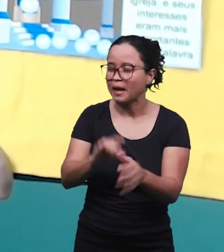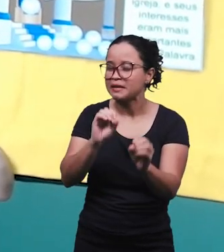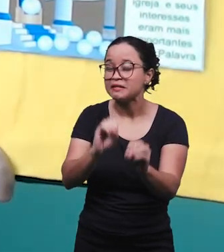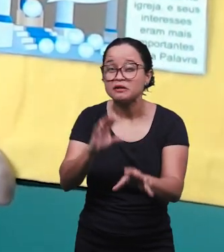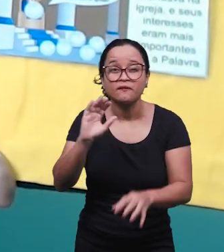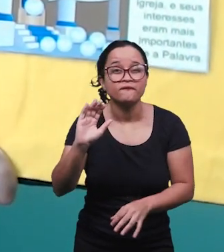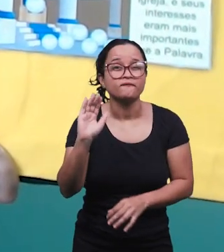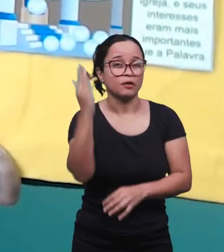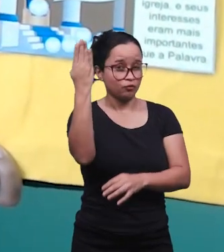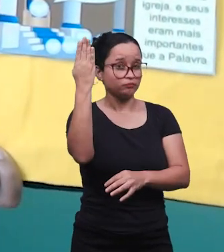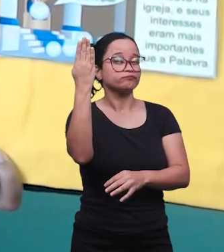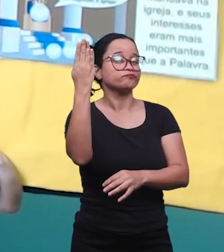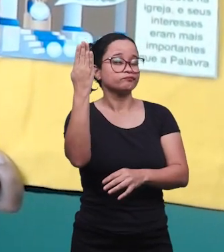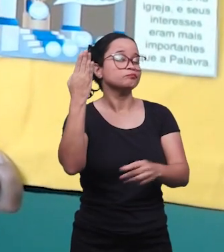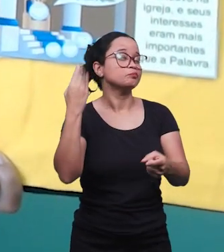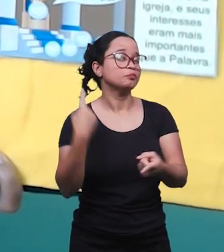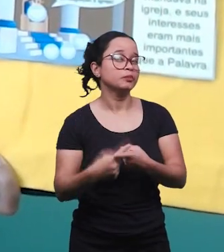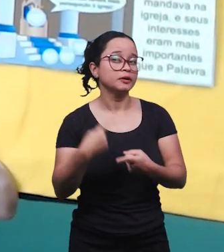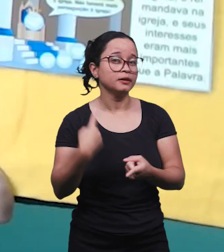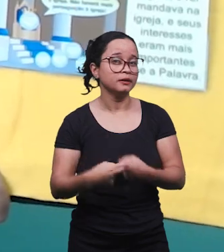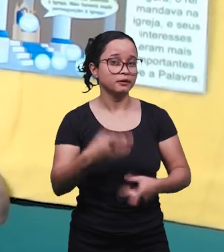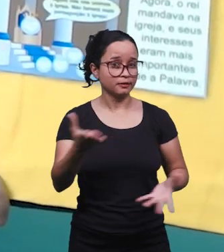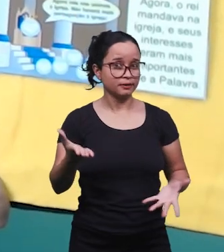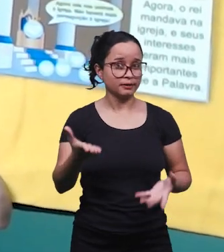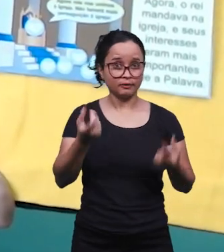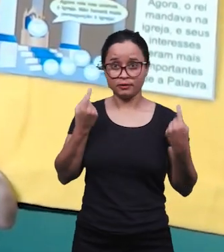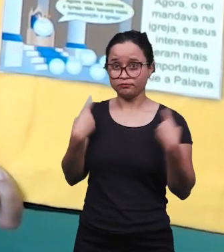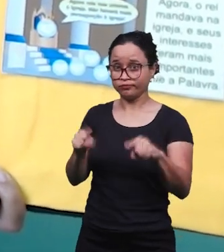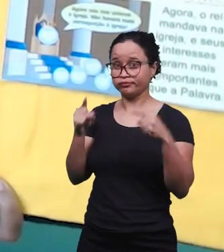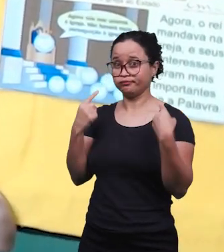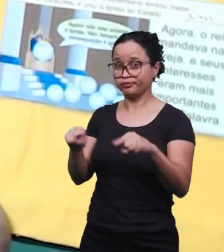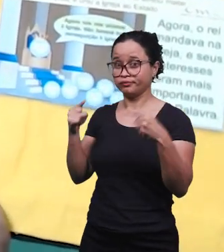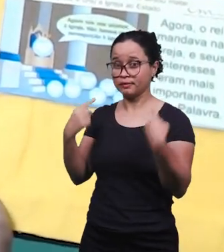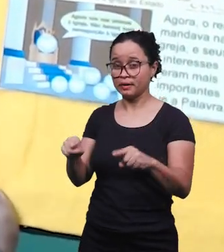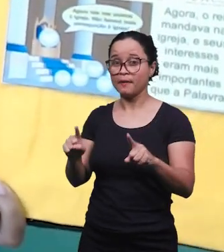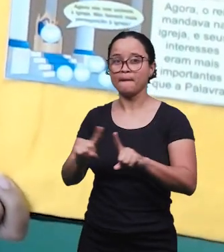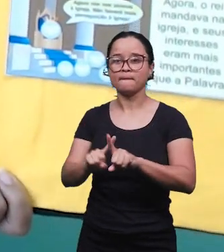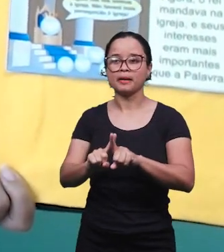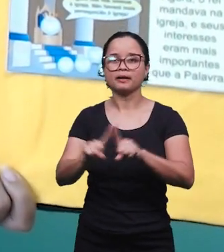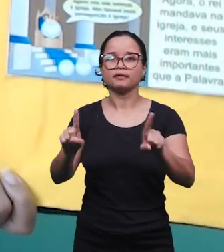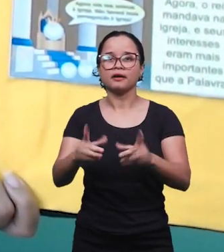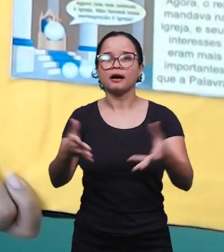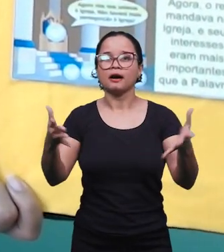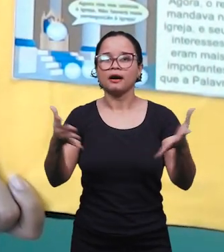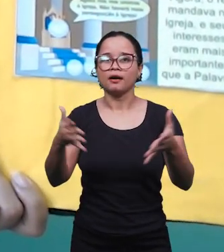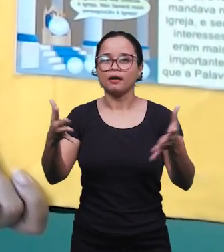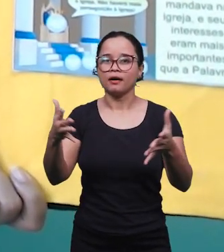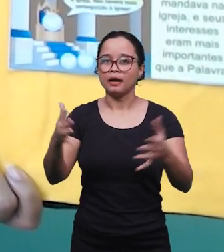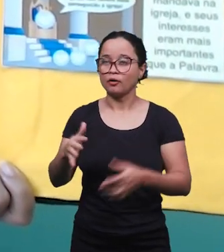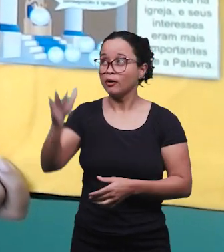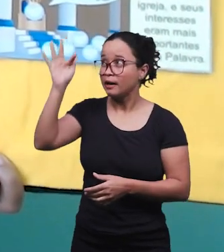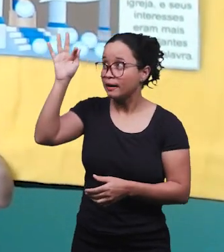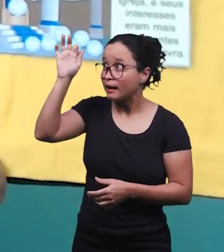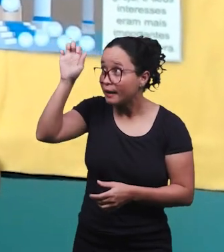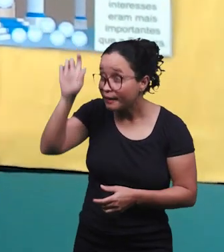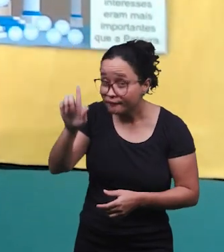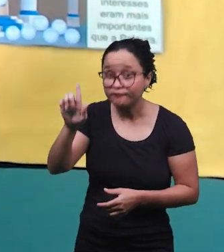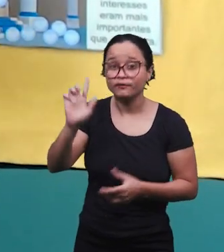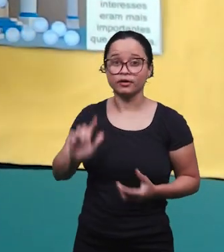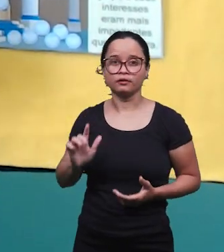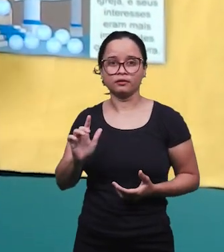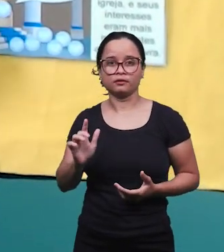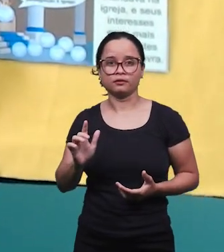para a igreja. Sabe por quê? Ele estava perseguindo, mas agora era a fé dos